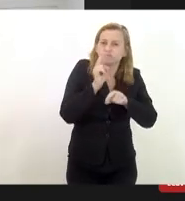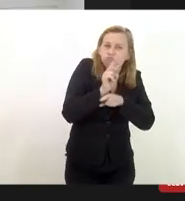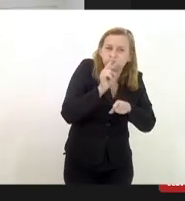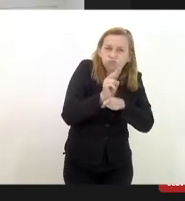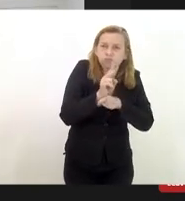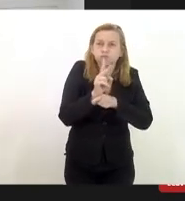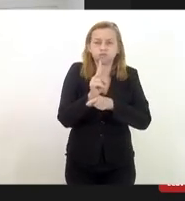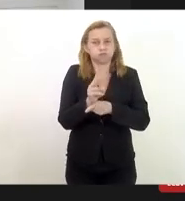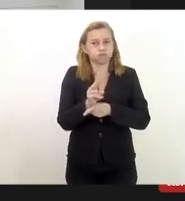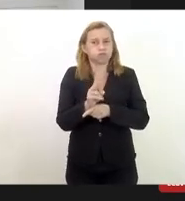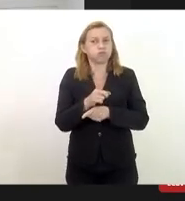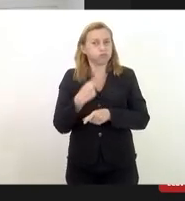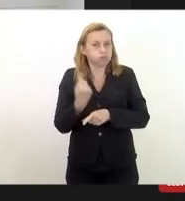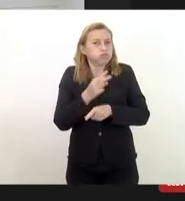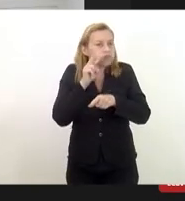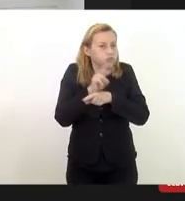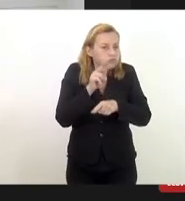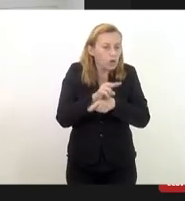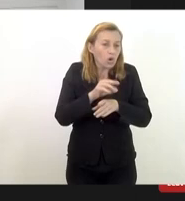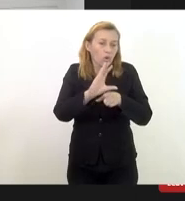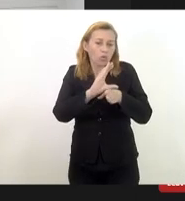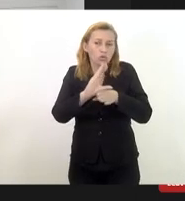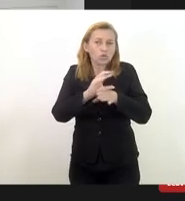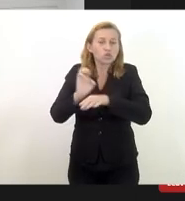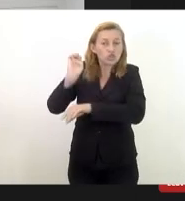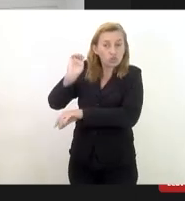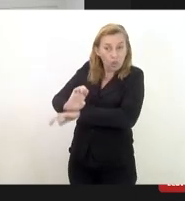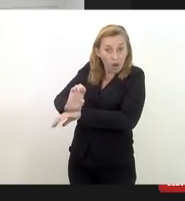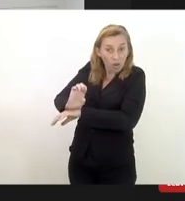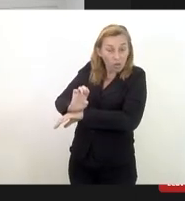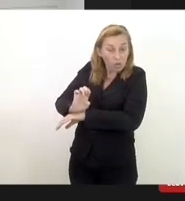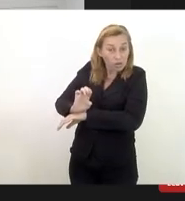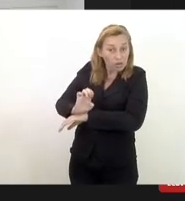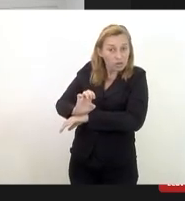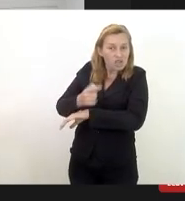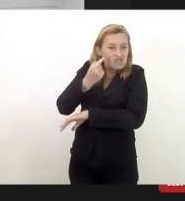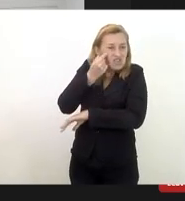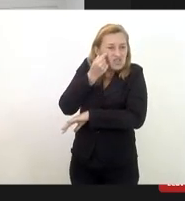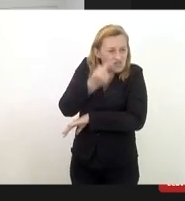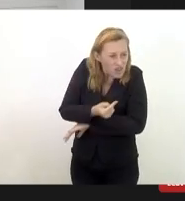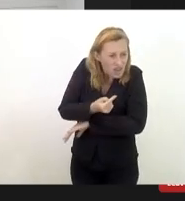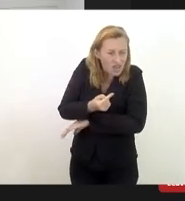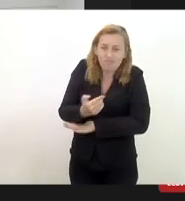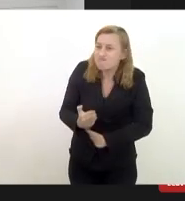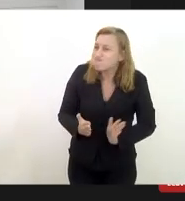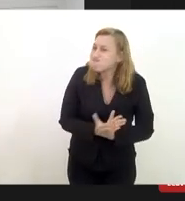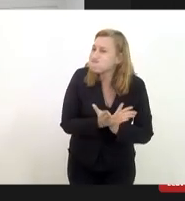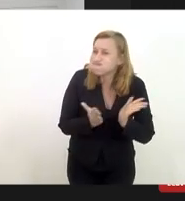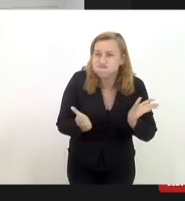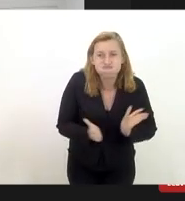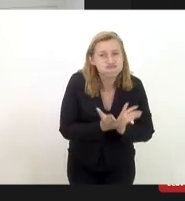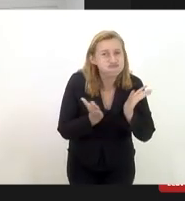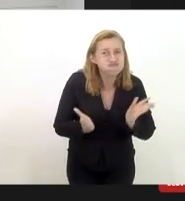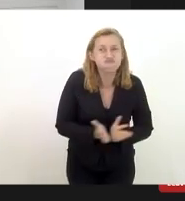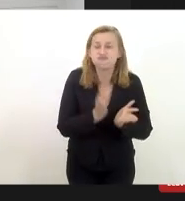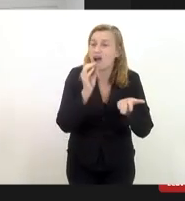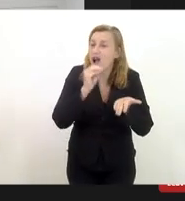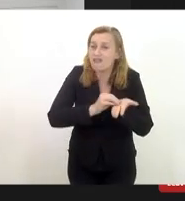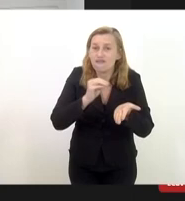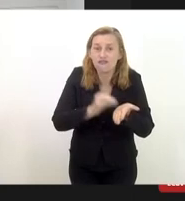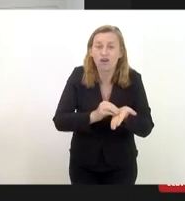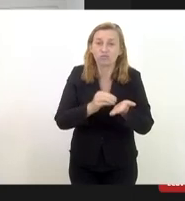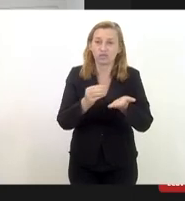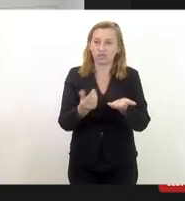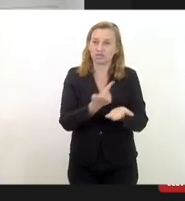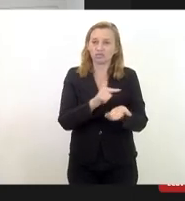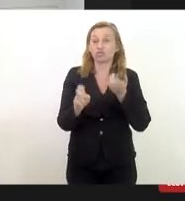nós fiscalizamos enquanto Conselho Estadual, e a gente vê a miséria, a falta de